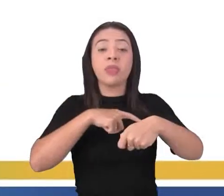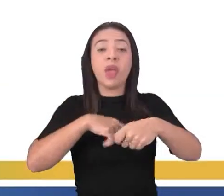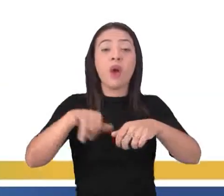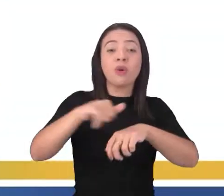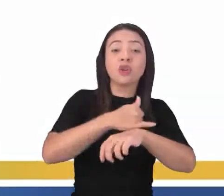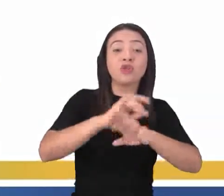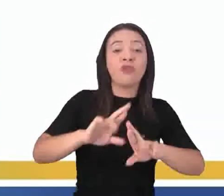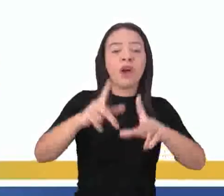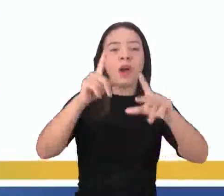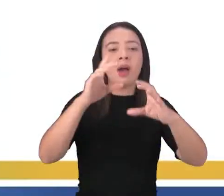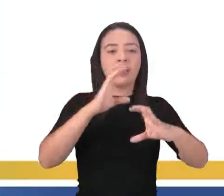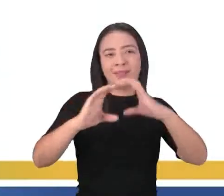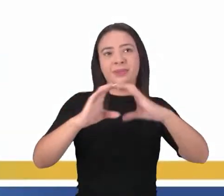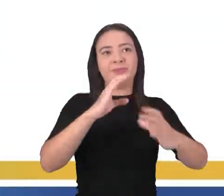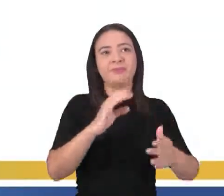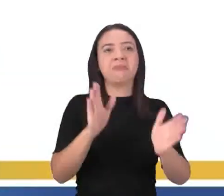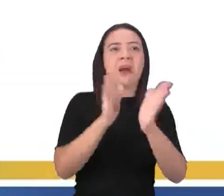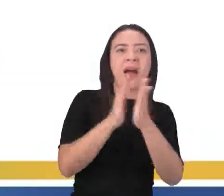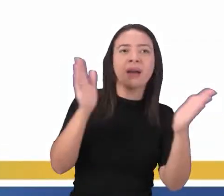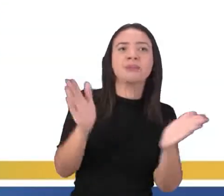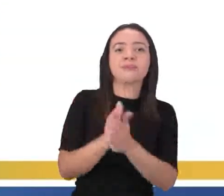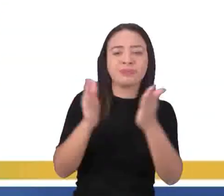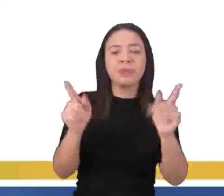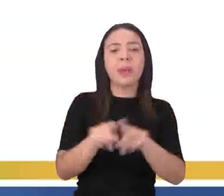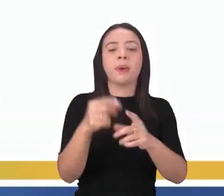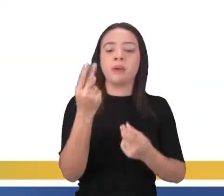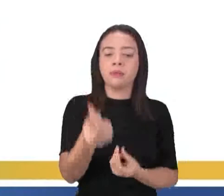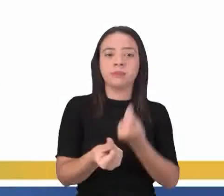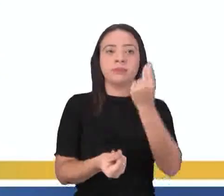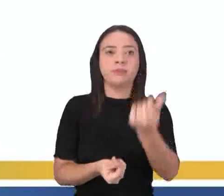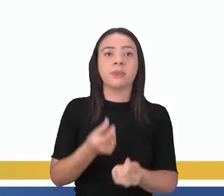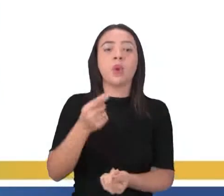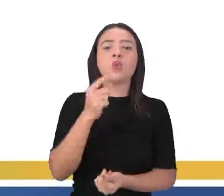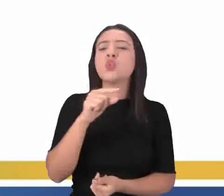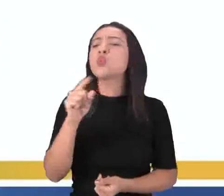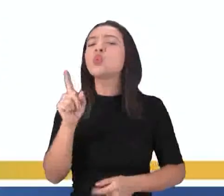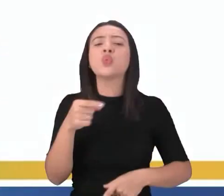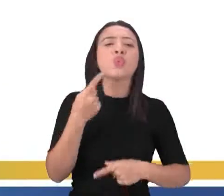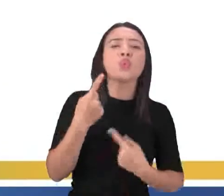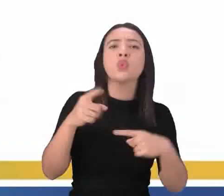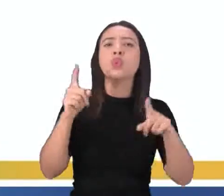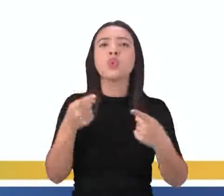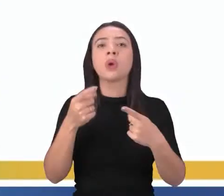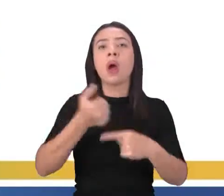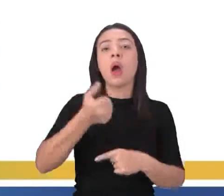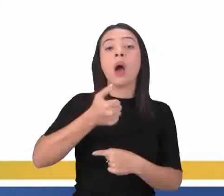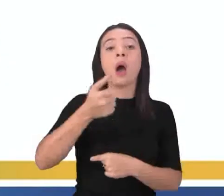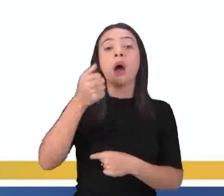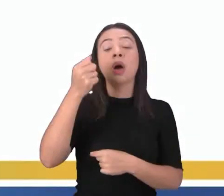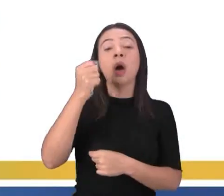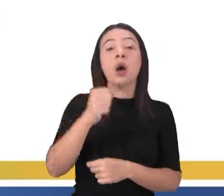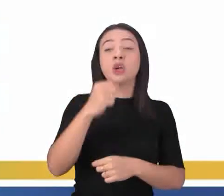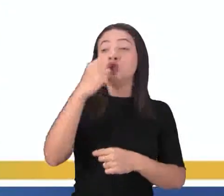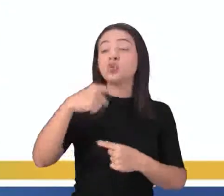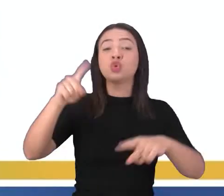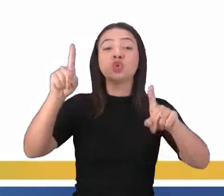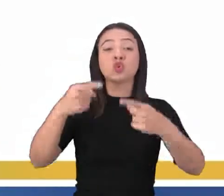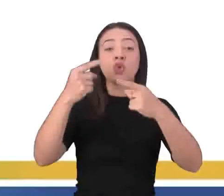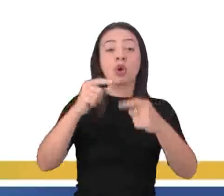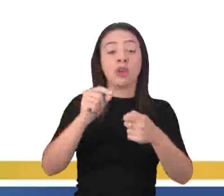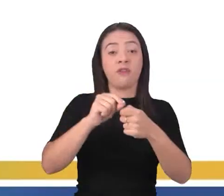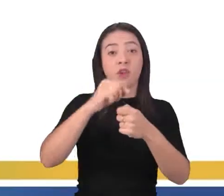diferente de fazer música. Bater palmas, estalar os dedos, assobiar. Os primeiros sons feitos pelo homem, como